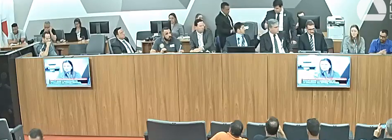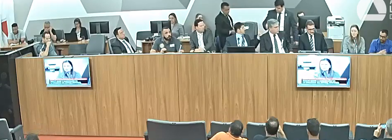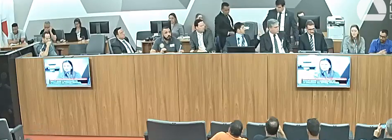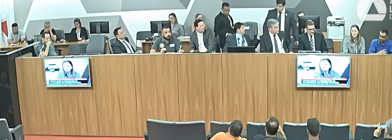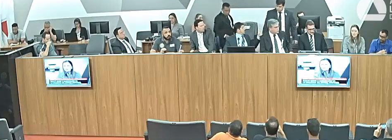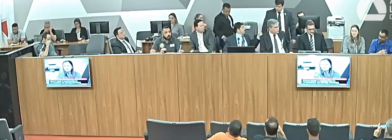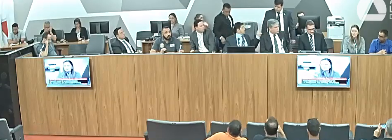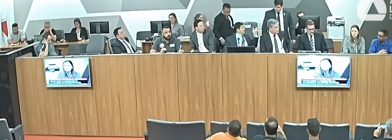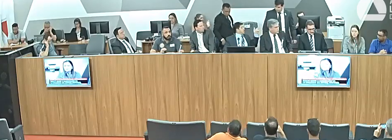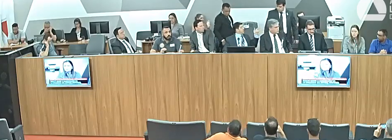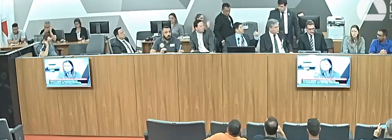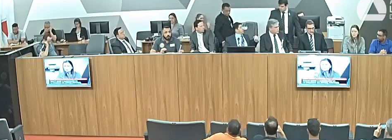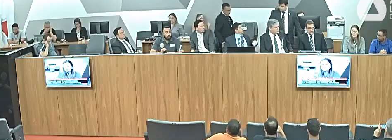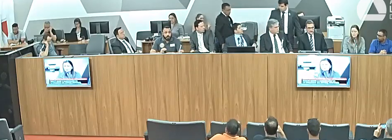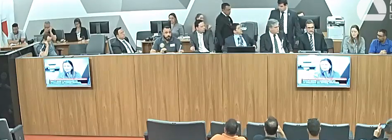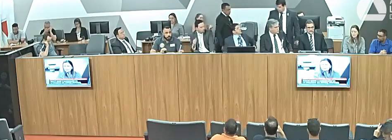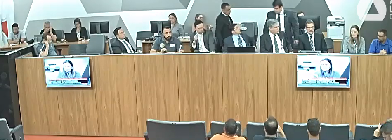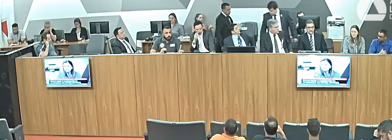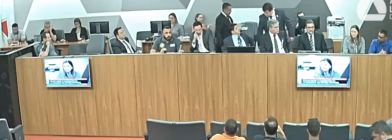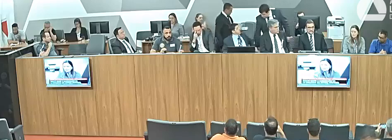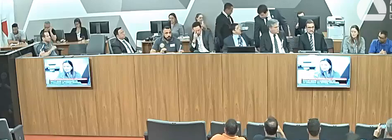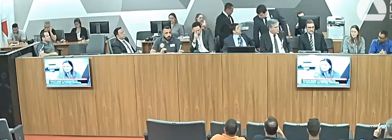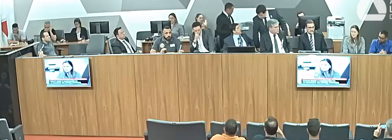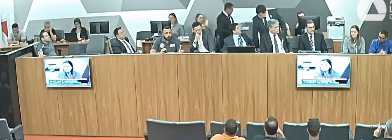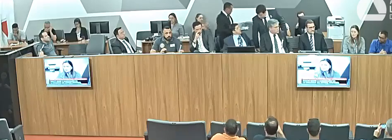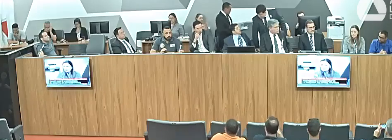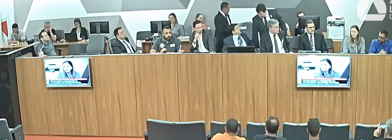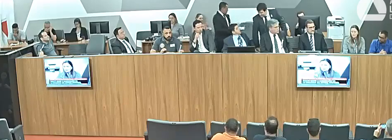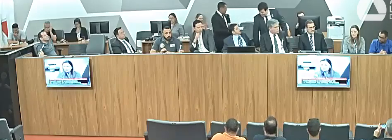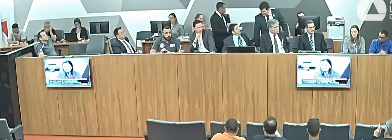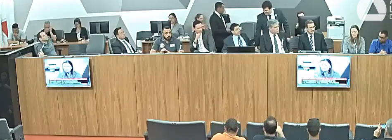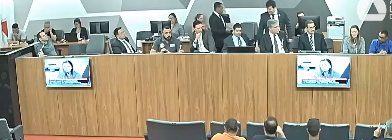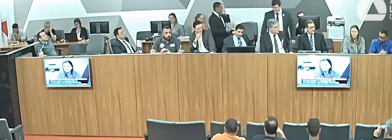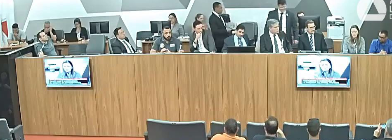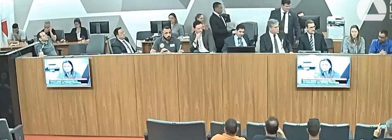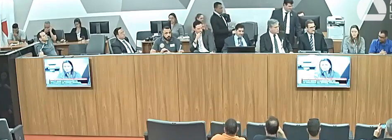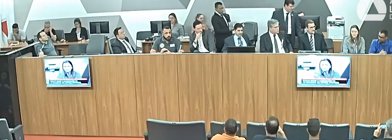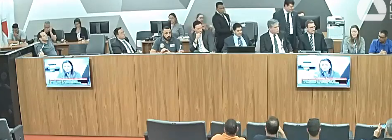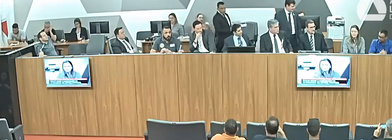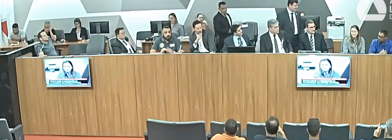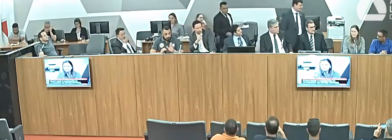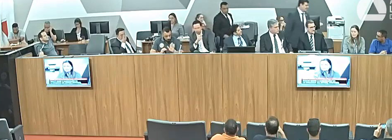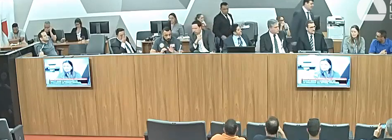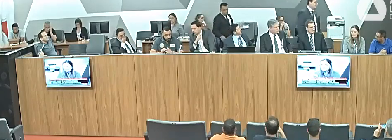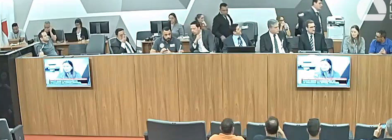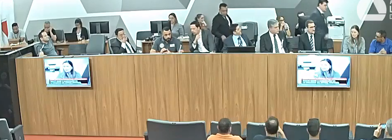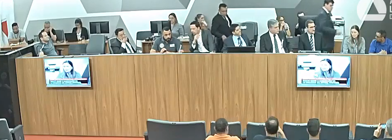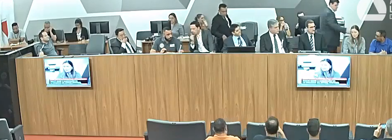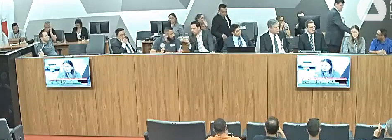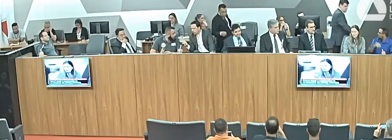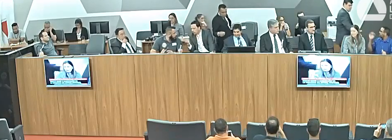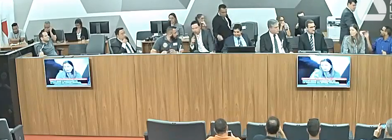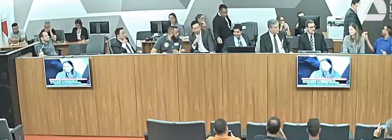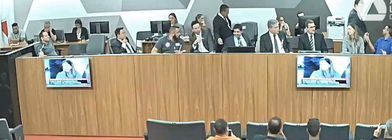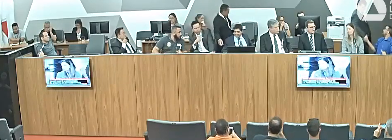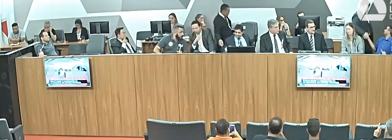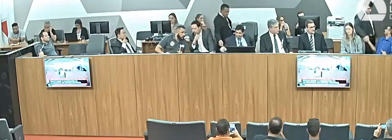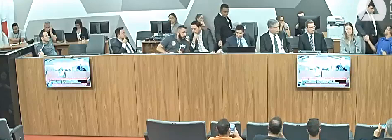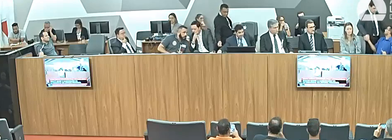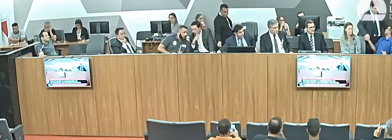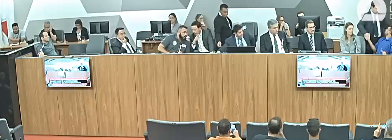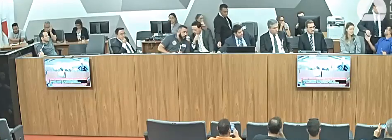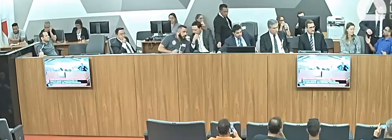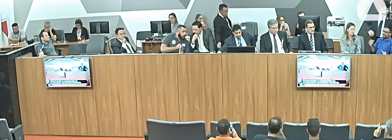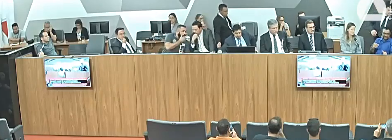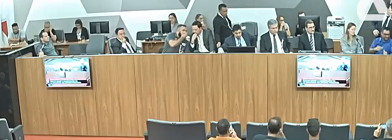a secretaria de planejamento está à disposição é que técnica já foi disponibilizada é pra tratar o tema